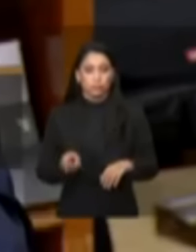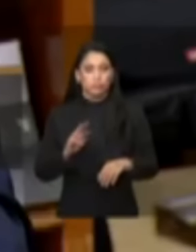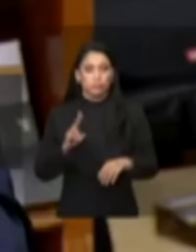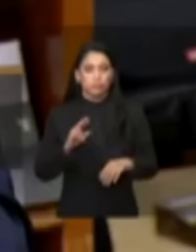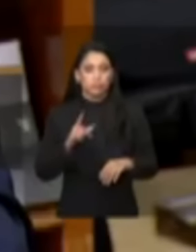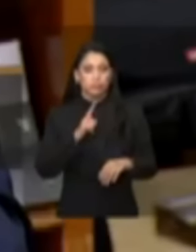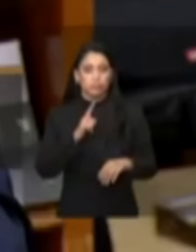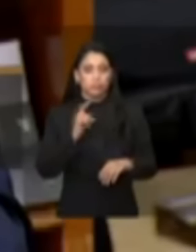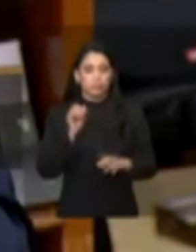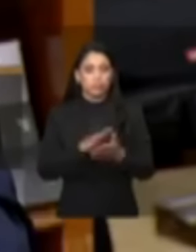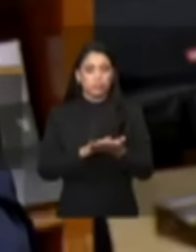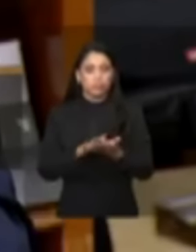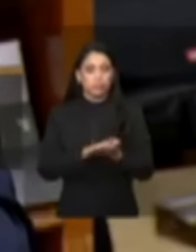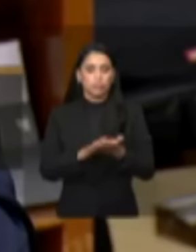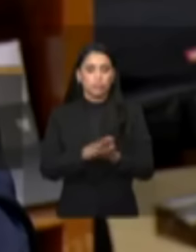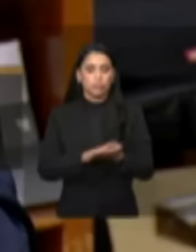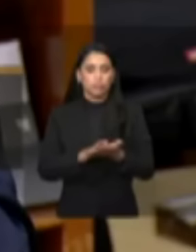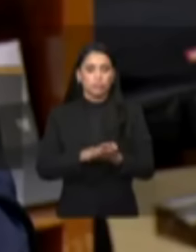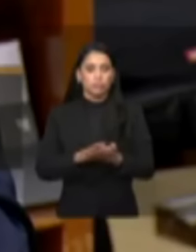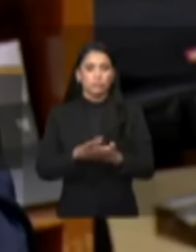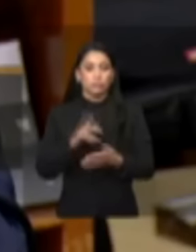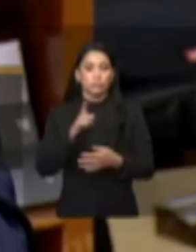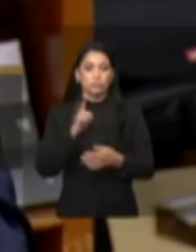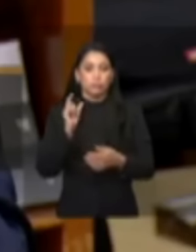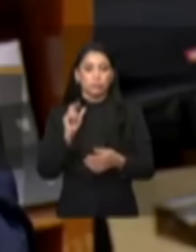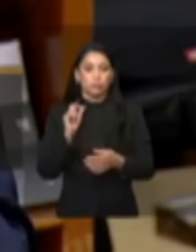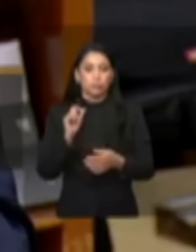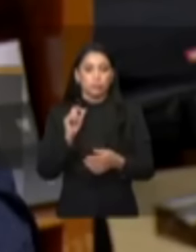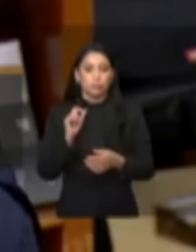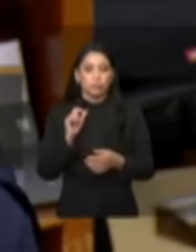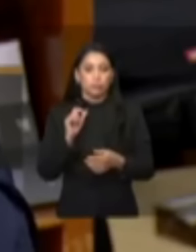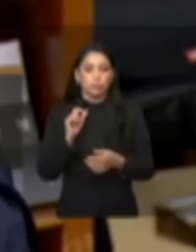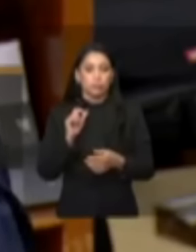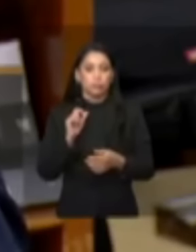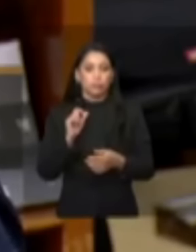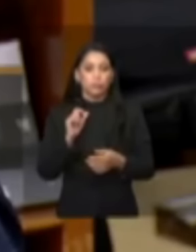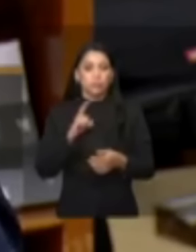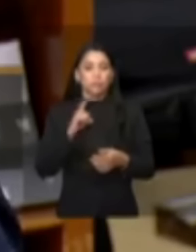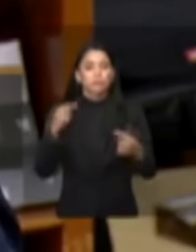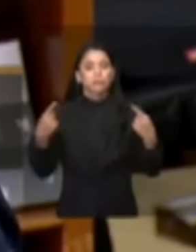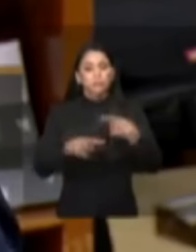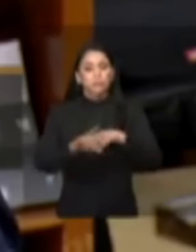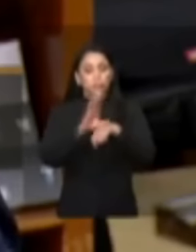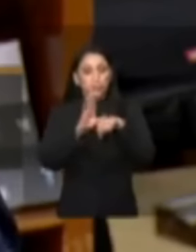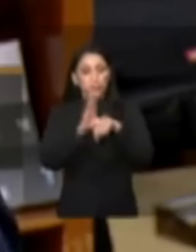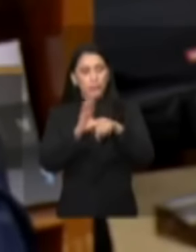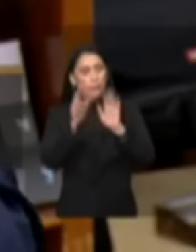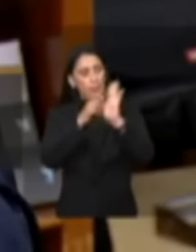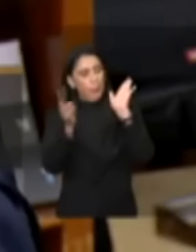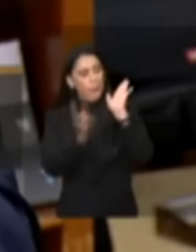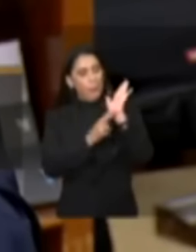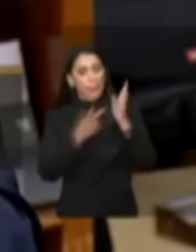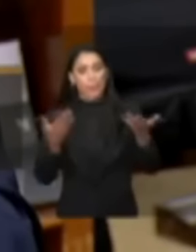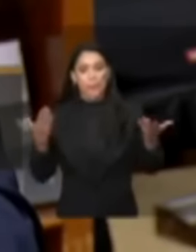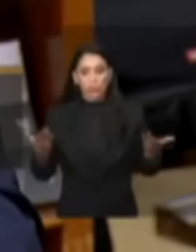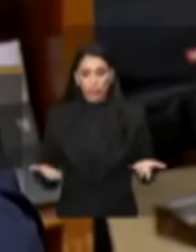exceção prevista a exceção que se criou foi uma exceção que considerou inconstitucional a incidência da Norma portanto